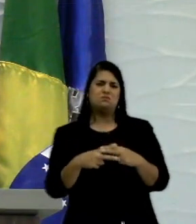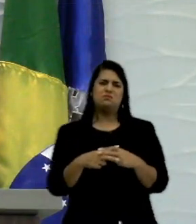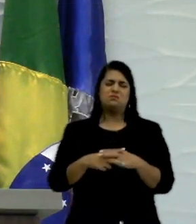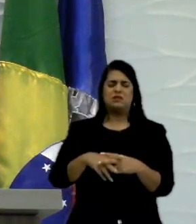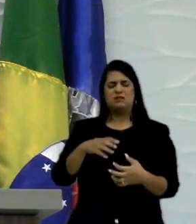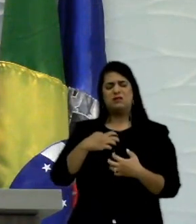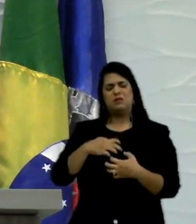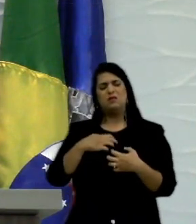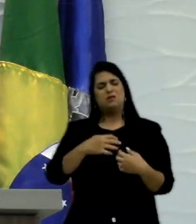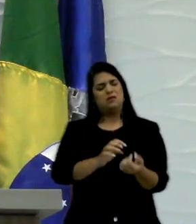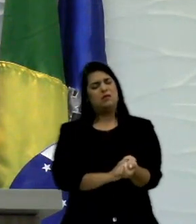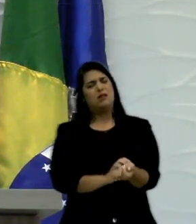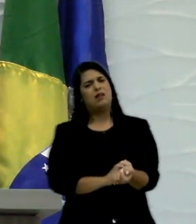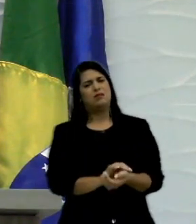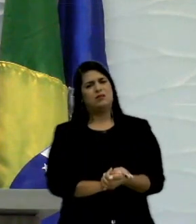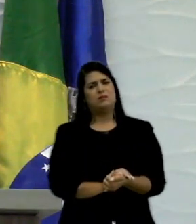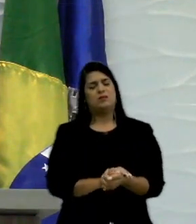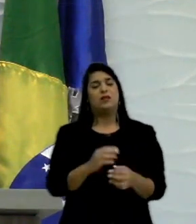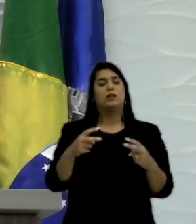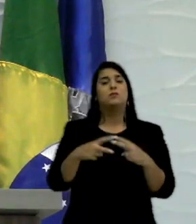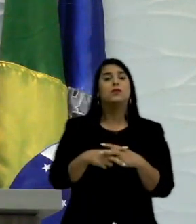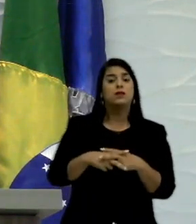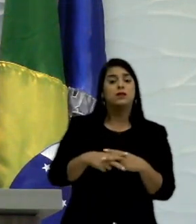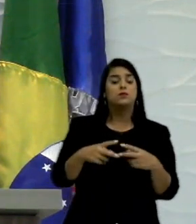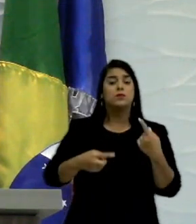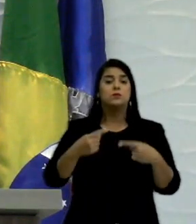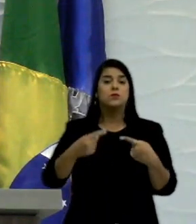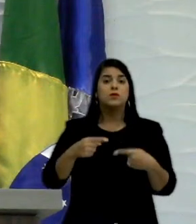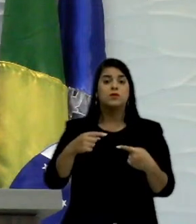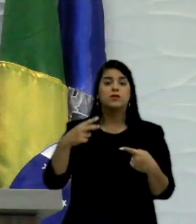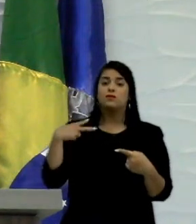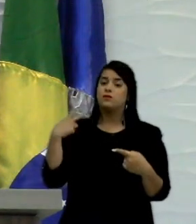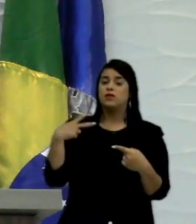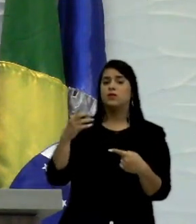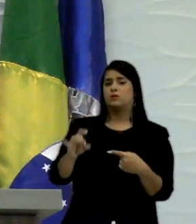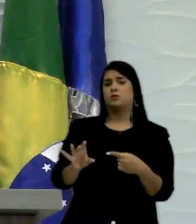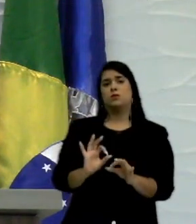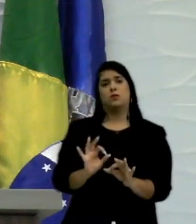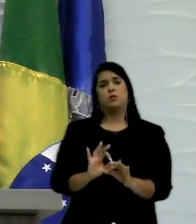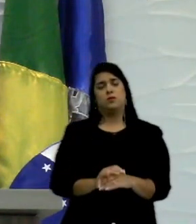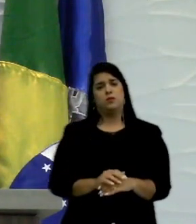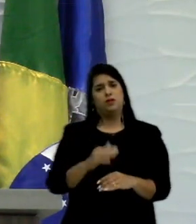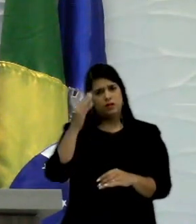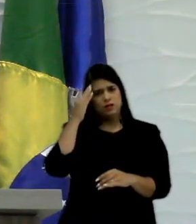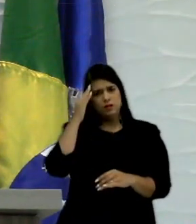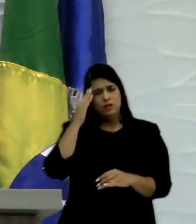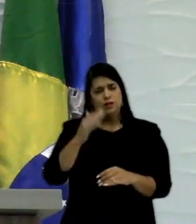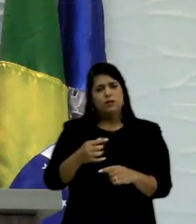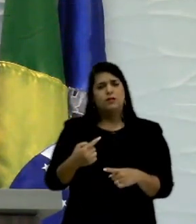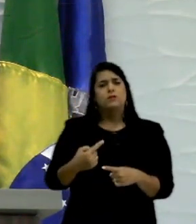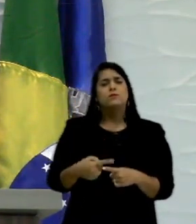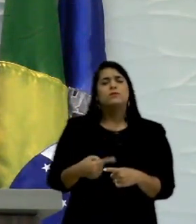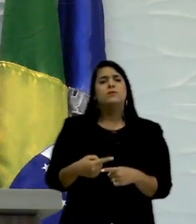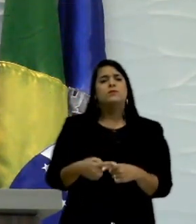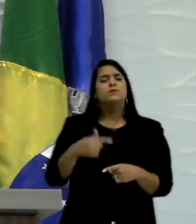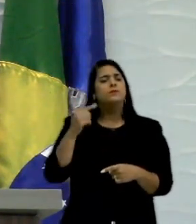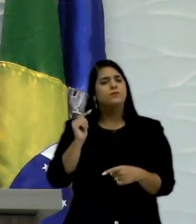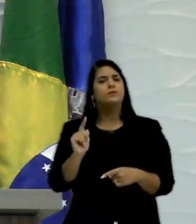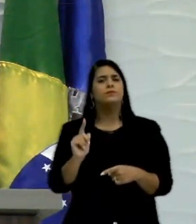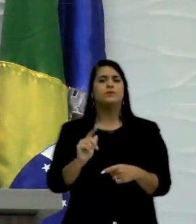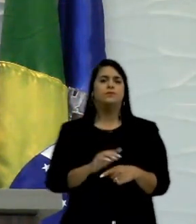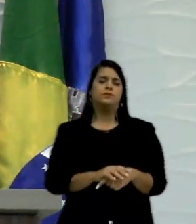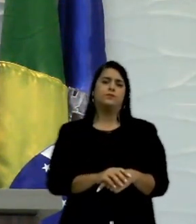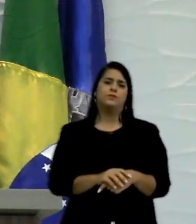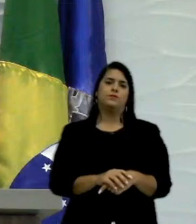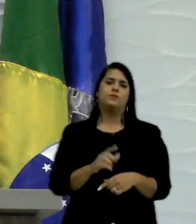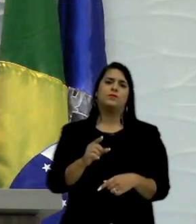política. Quem deve brigar política é quem é vereador, quem é candidato a vereador, entendeu? Porque eles podem ter um cargo aqui. E você, quando terminar, não vai